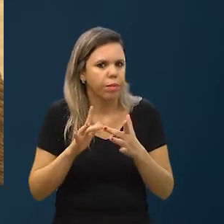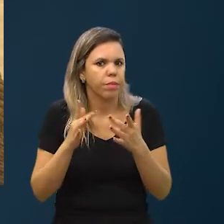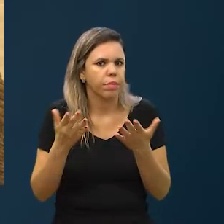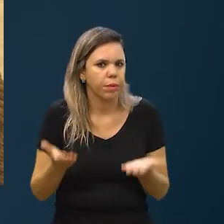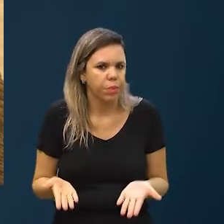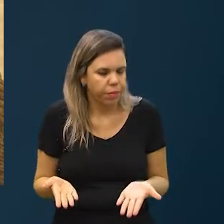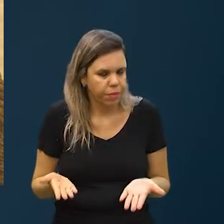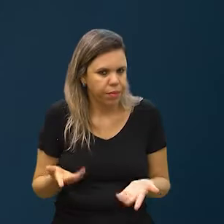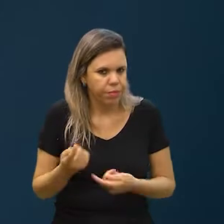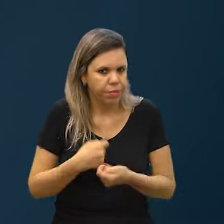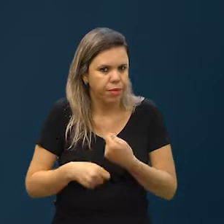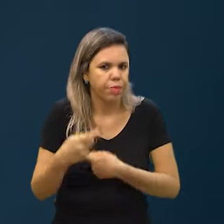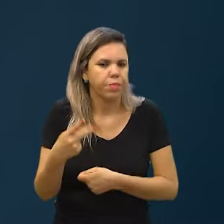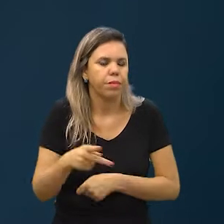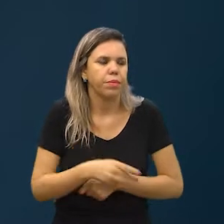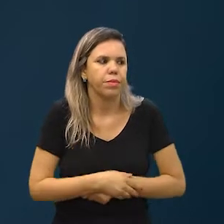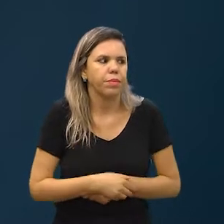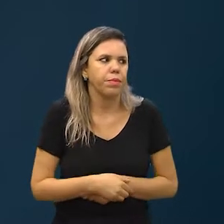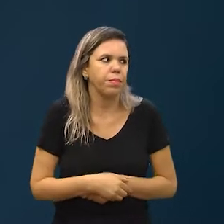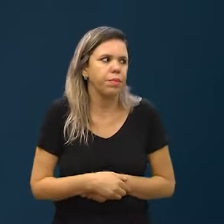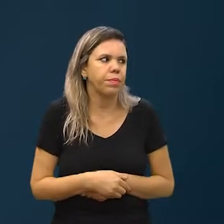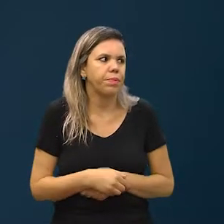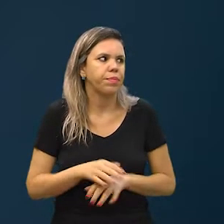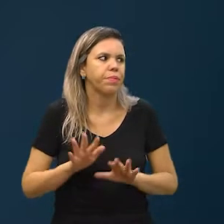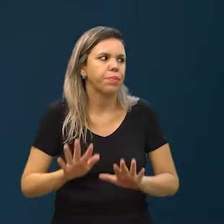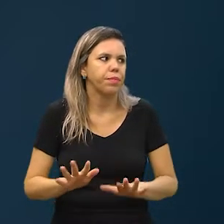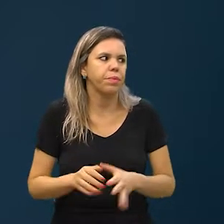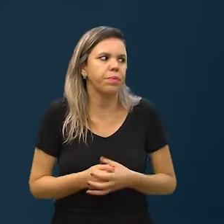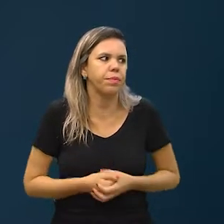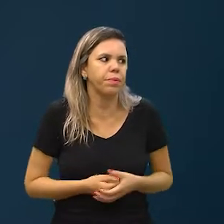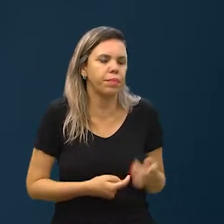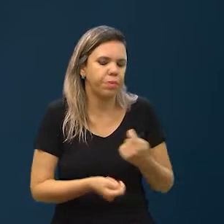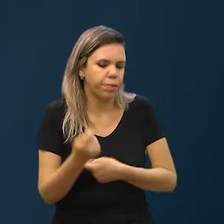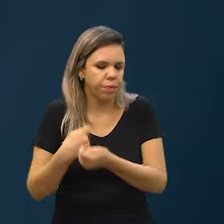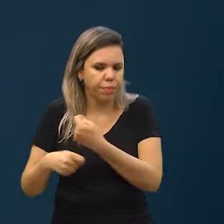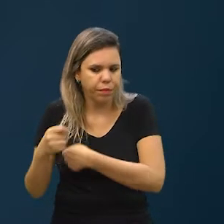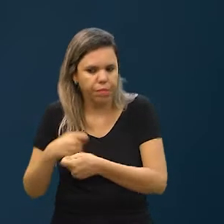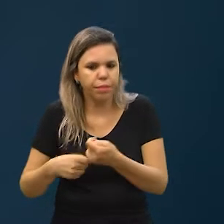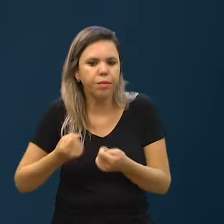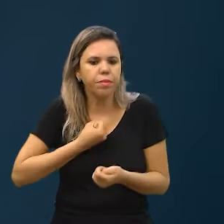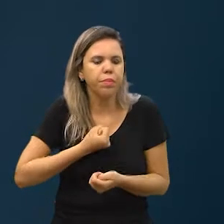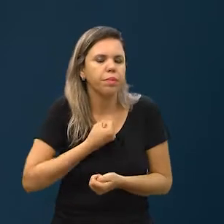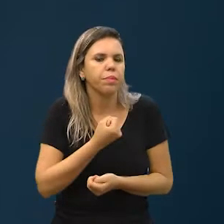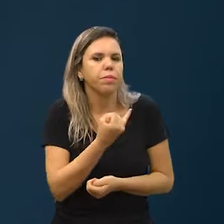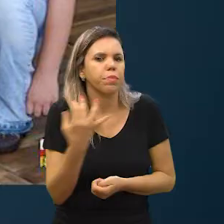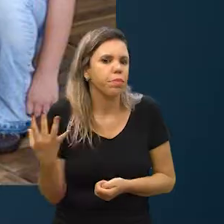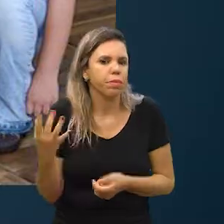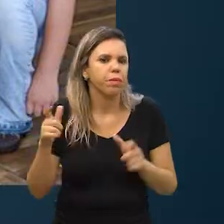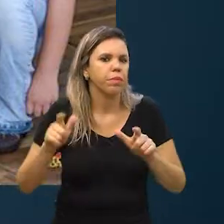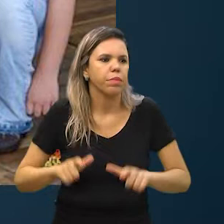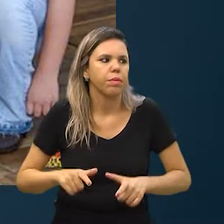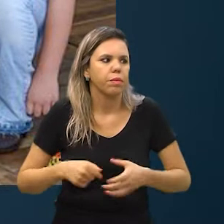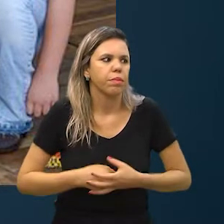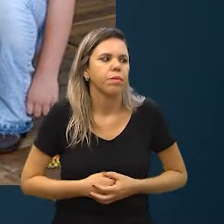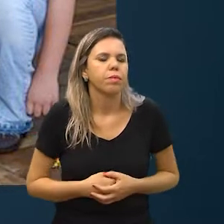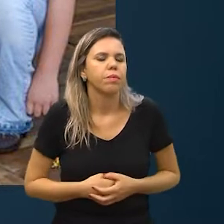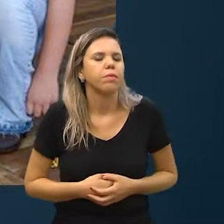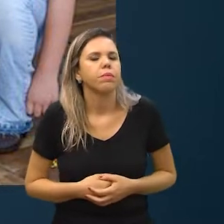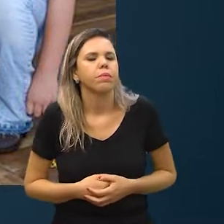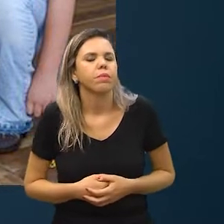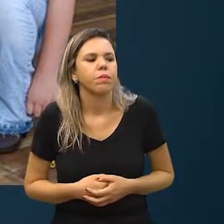você ao seu negócio, né? Porque apesar de ser um negócio, de ser números, né, de ser um ambiente aí